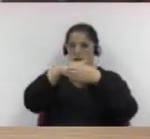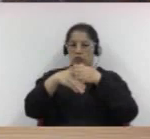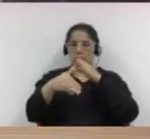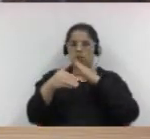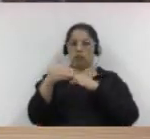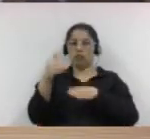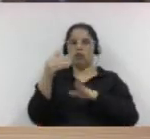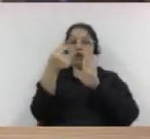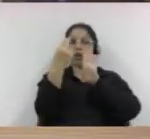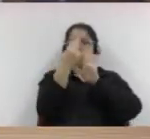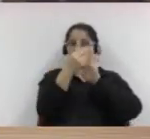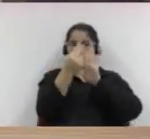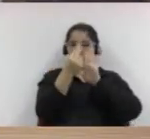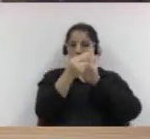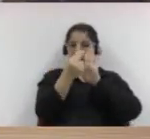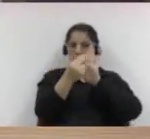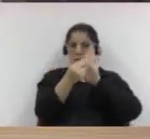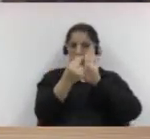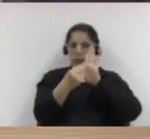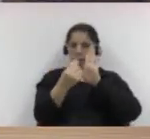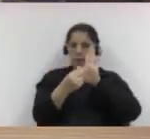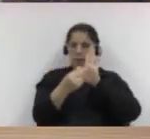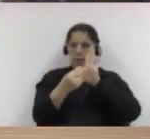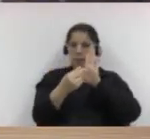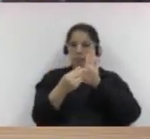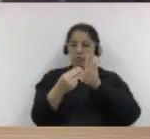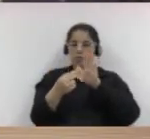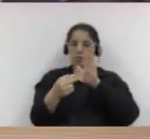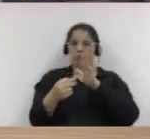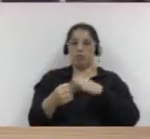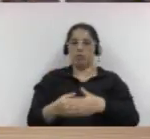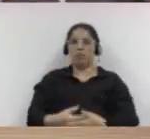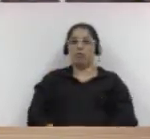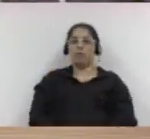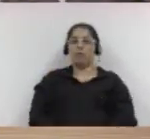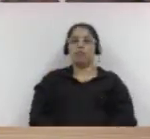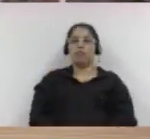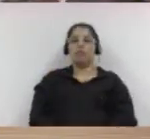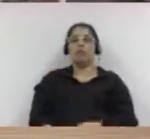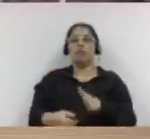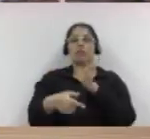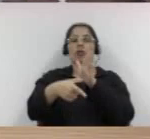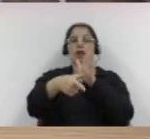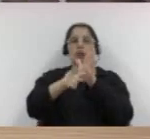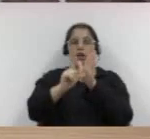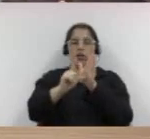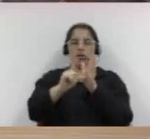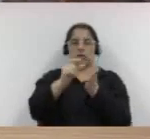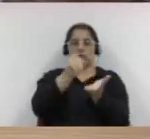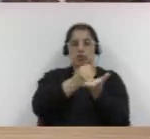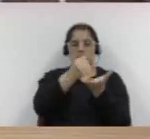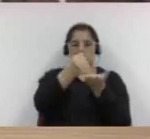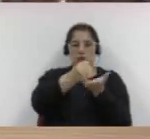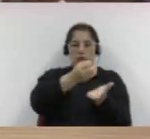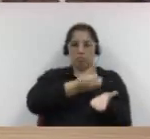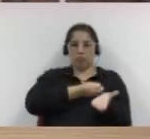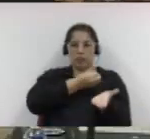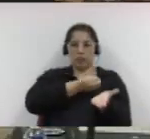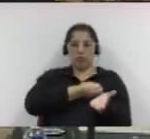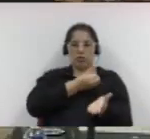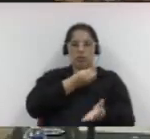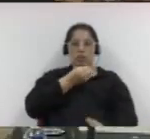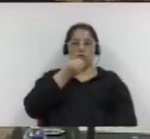chamada é nominal. Por favor, primeiro secretário. Antes eu queria registrar a presença do vereador